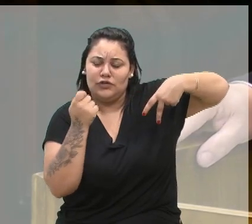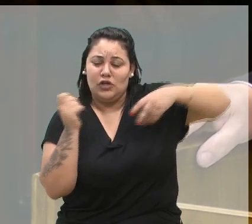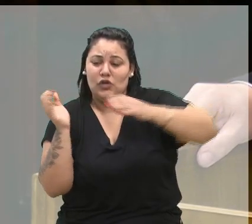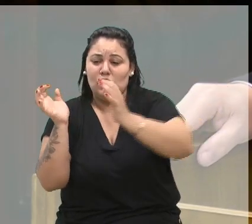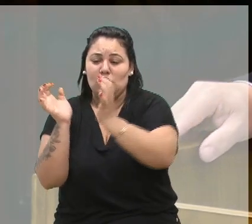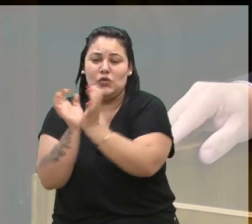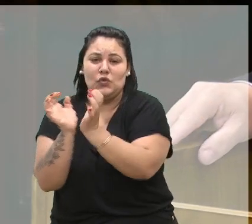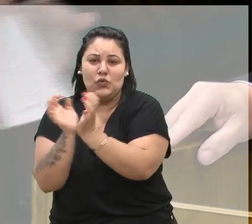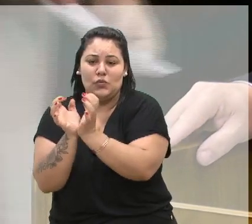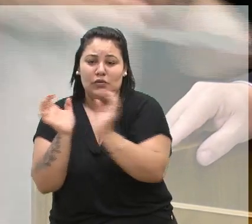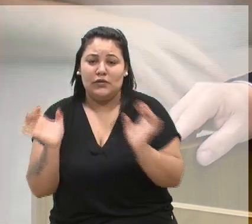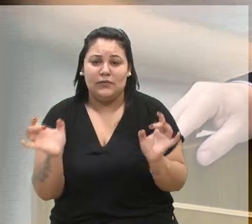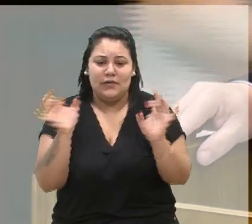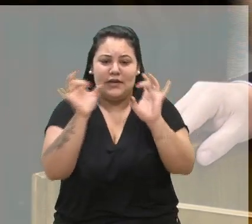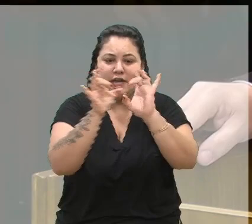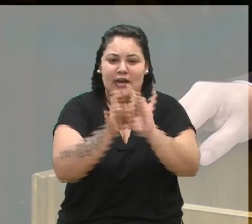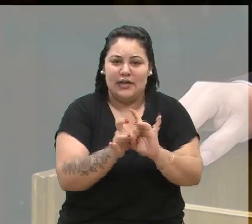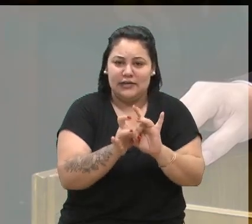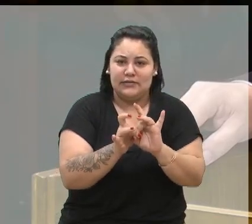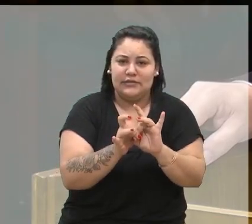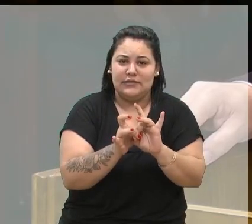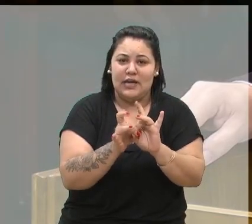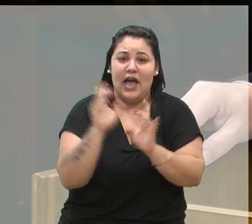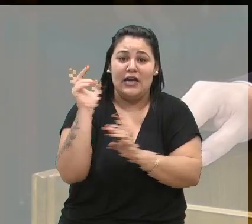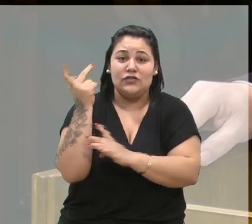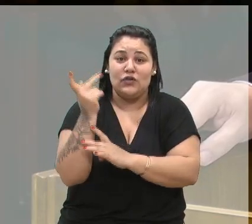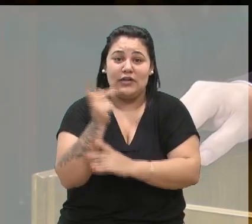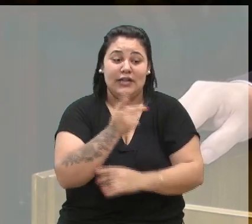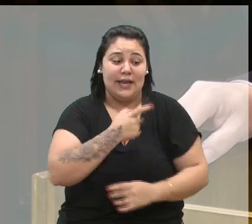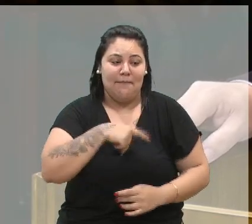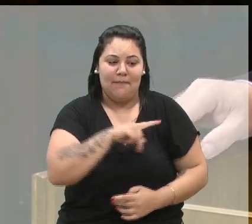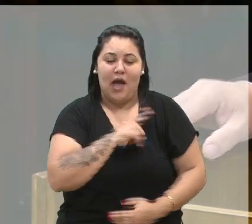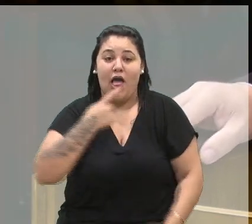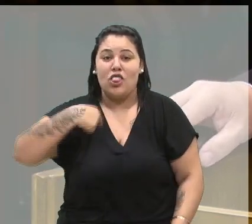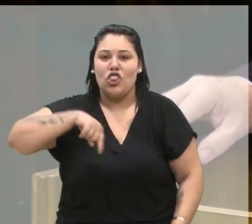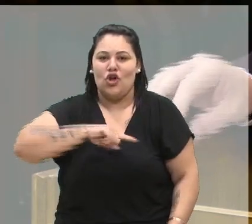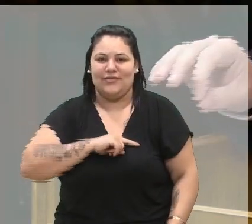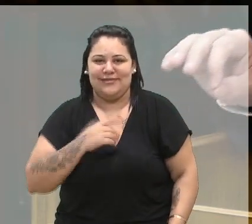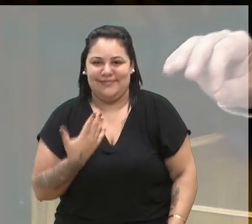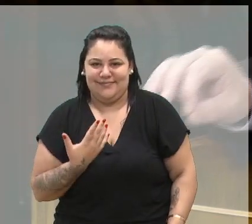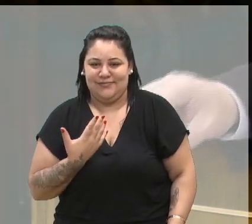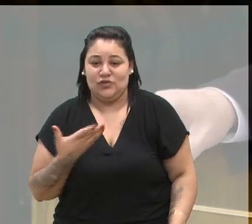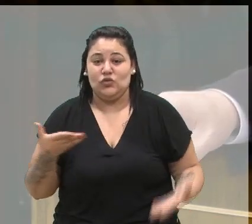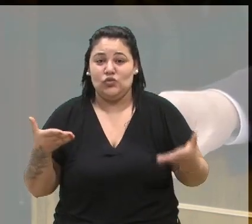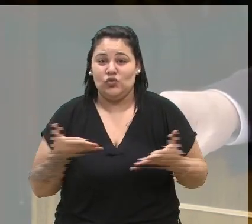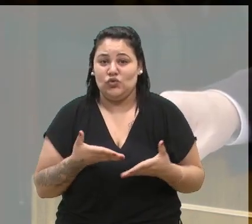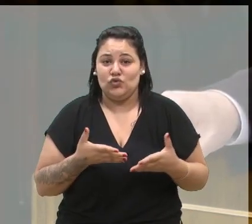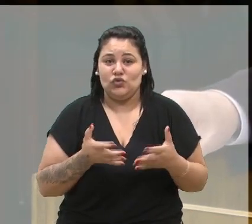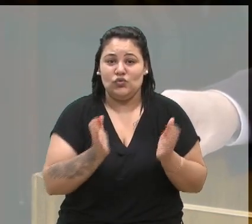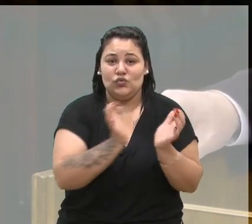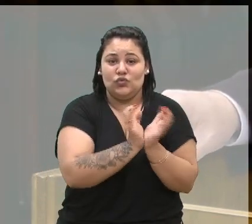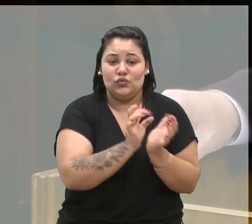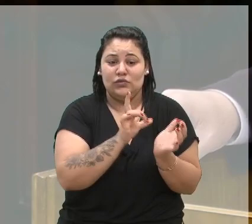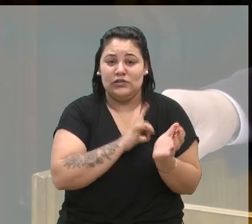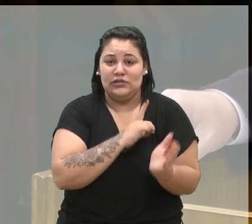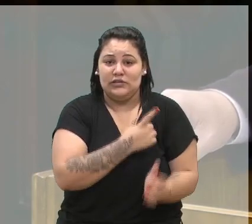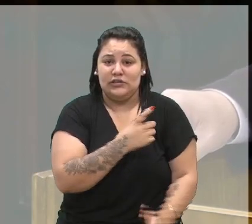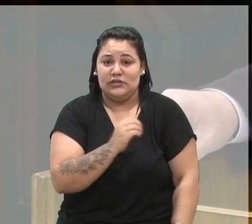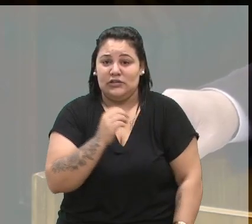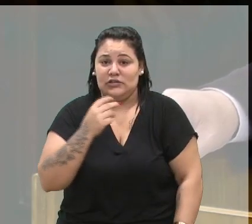à história da nossa pátria. Atualmente, o Supremo Conselho possui 102